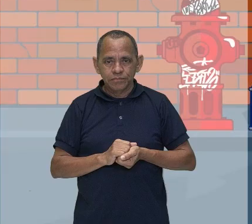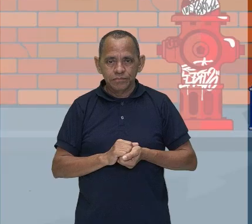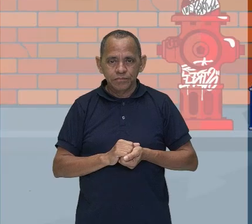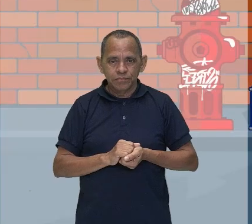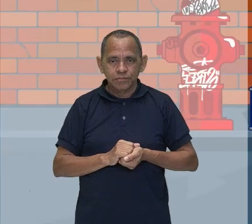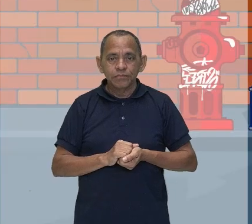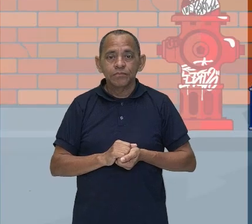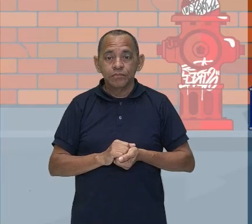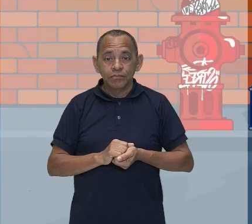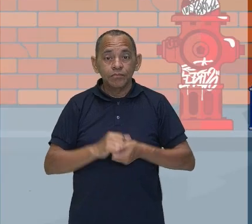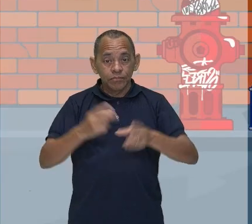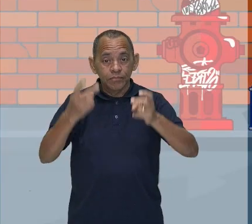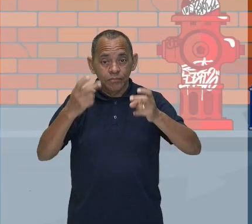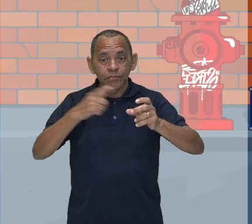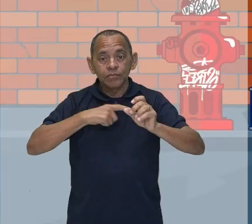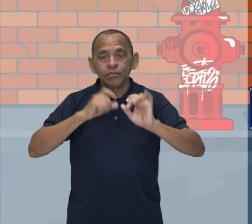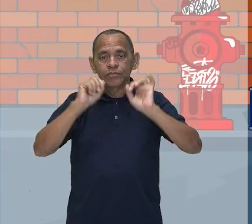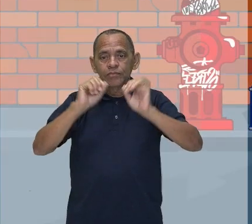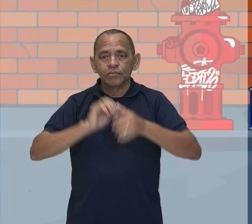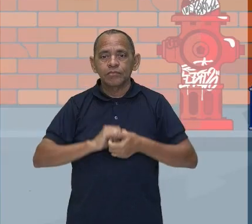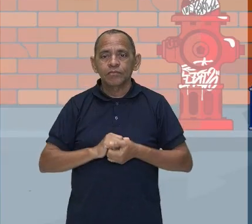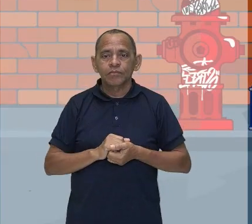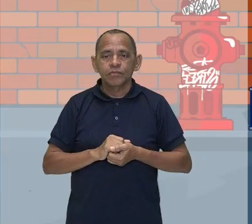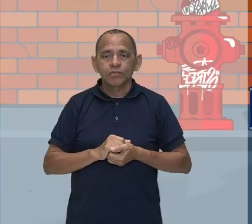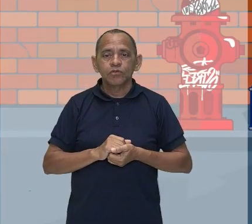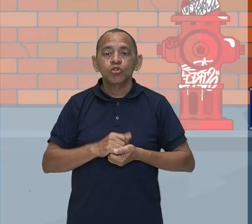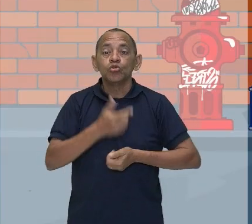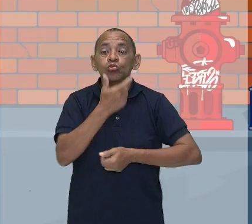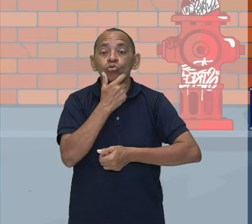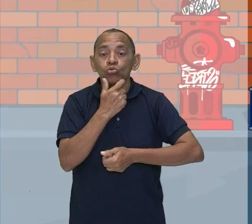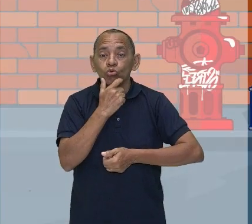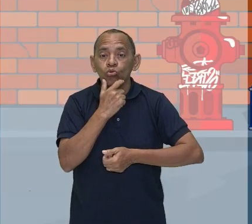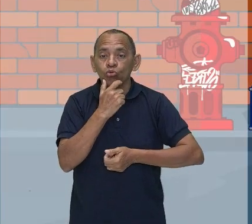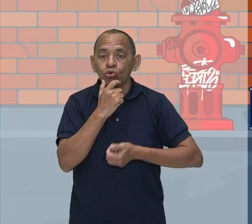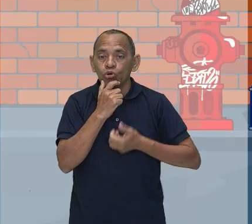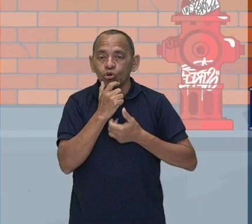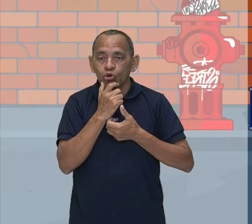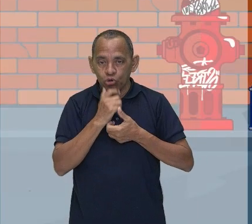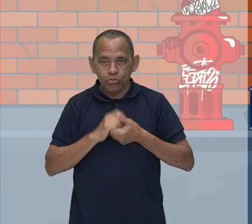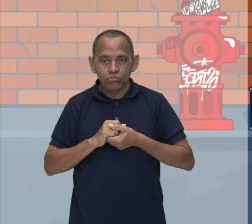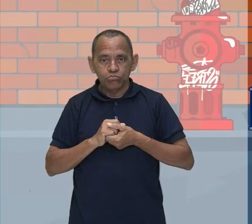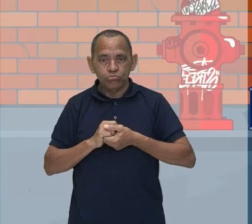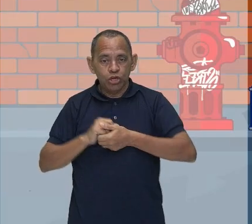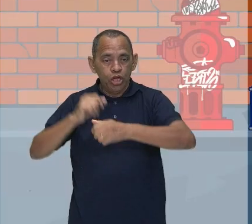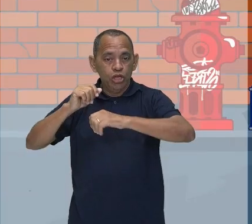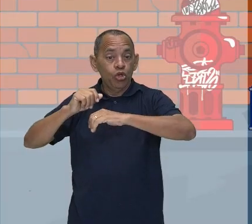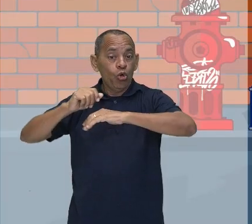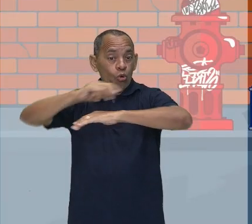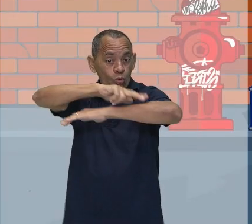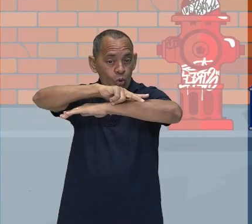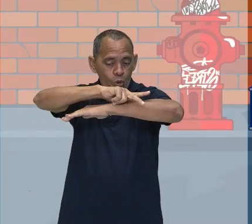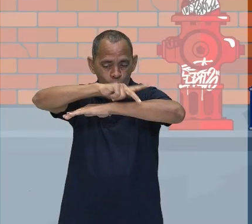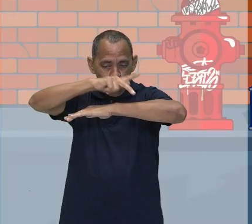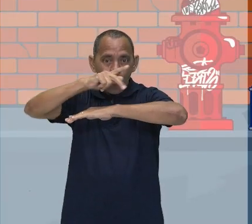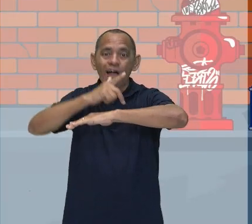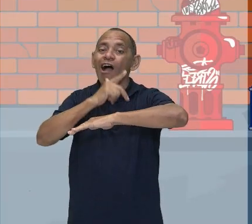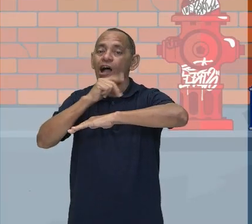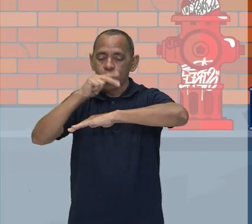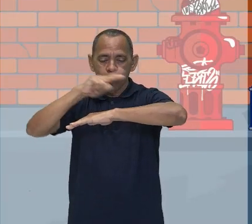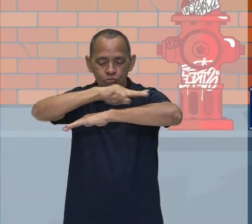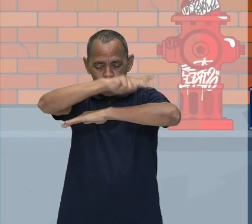Percebam aqui que nós temos um homem meio que mergulhado, né, numa água escura. O que será